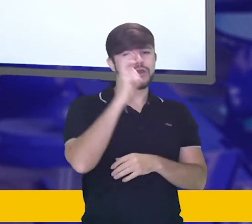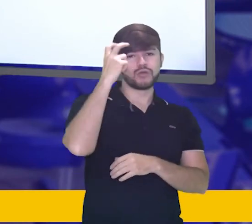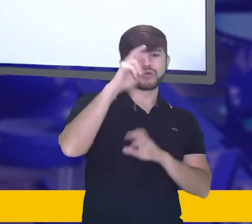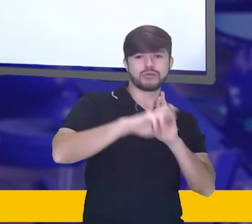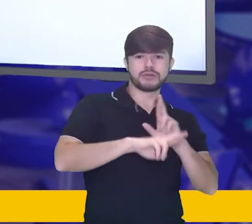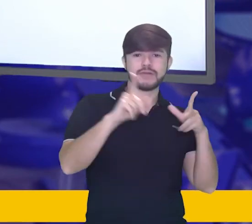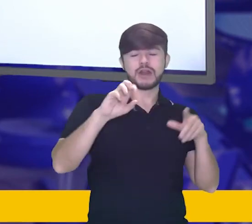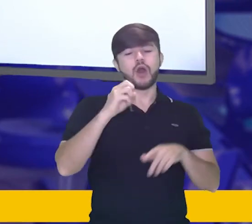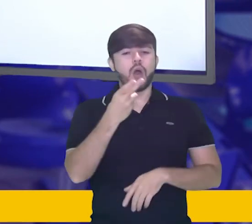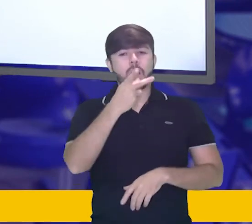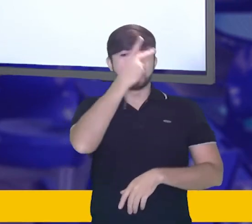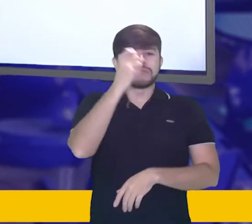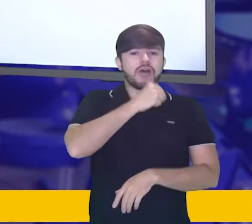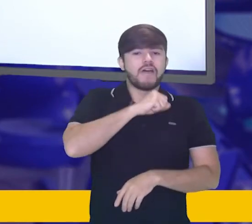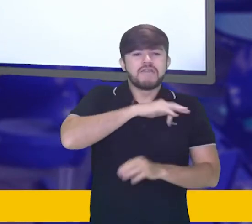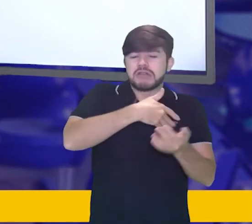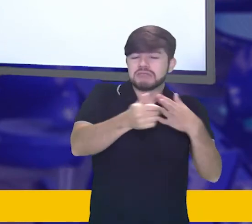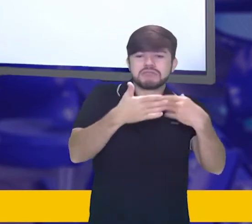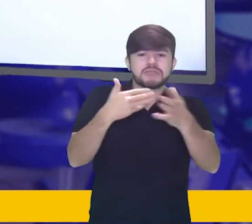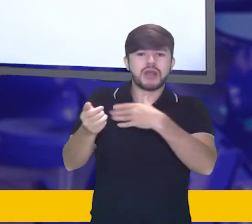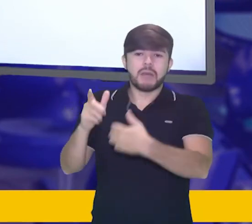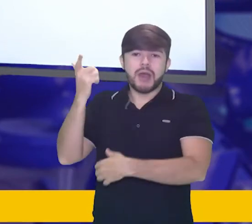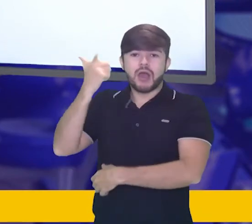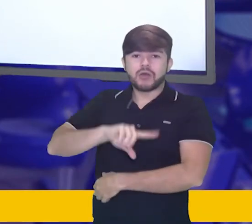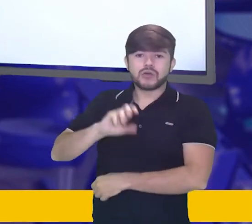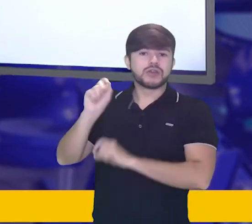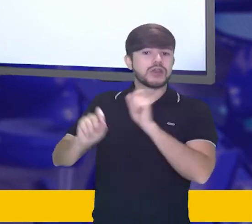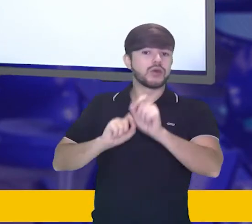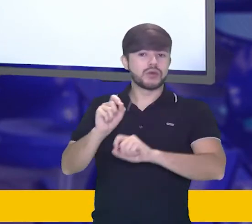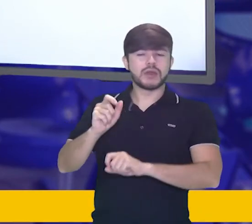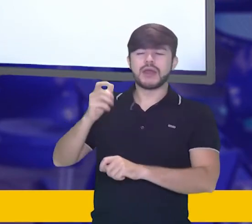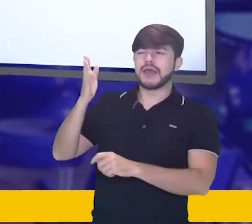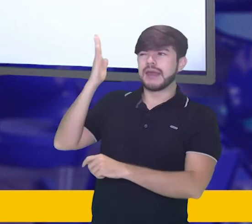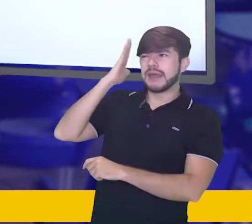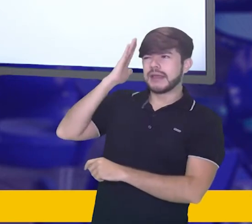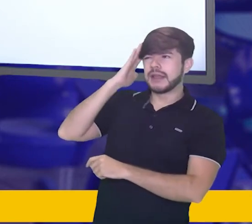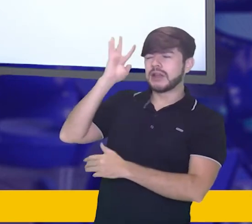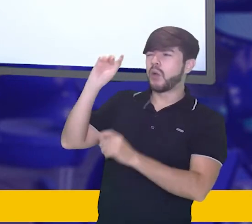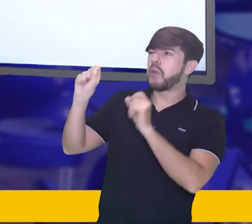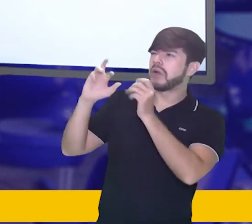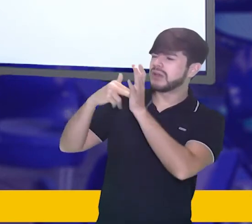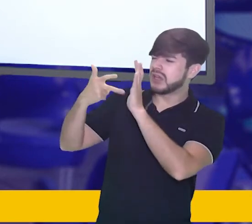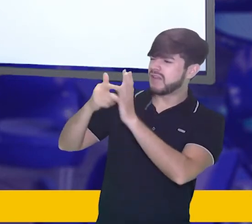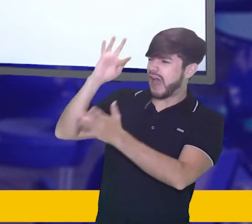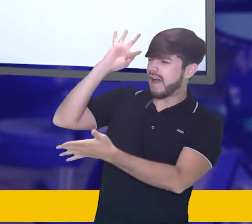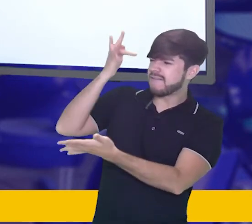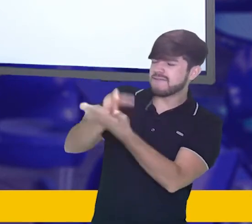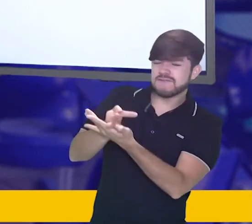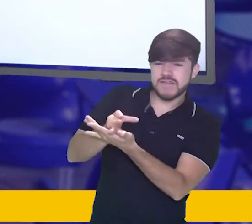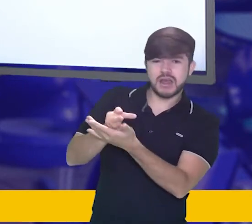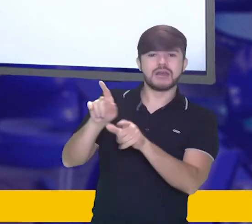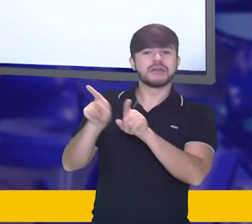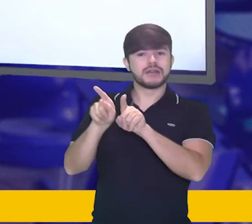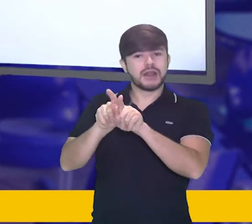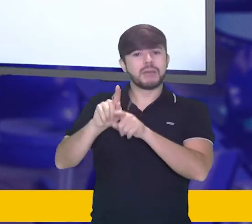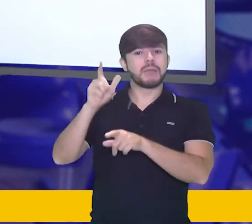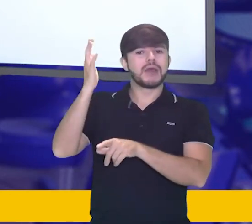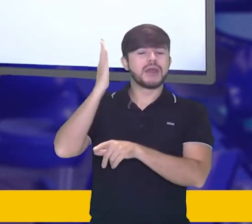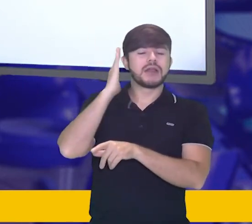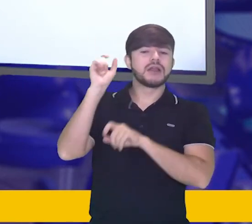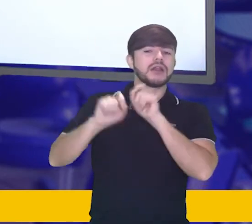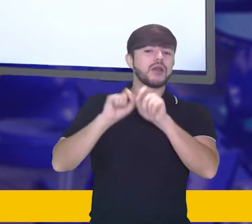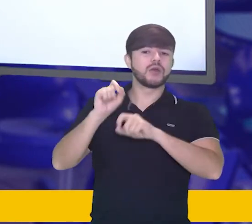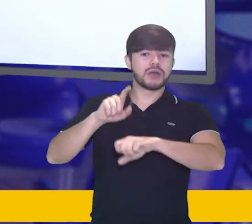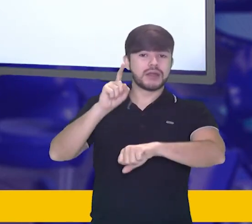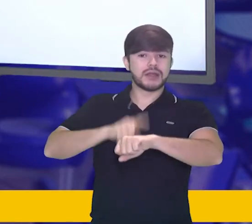que você conhece, um amigo seu, uma pessoa mais velha, para conseguir alimentar e entender um pouco da fé, o que é